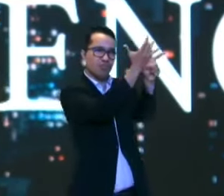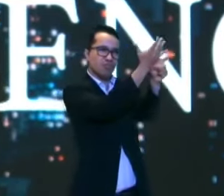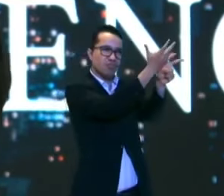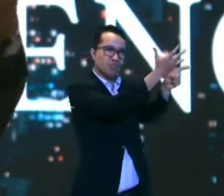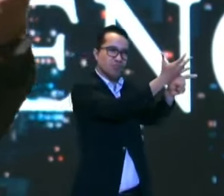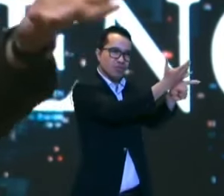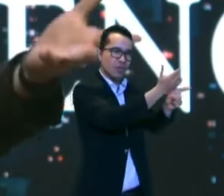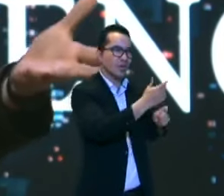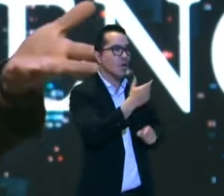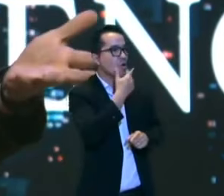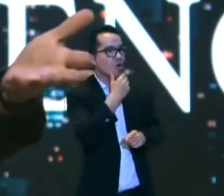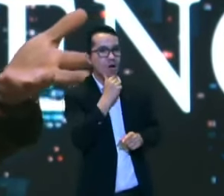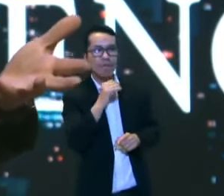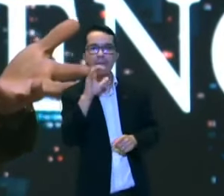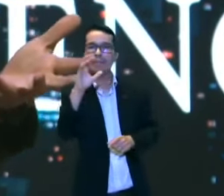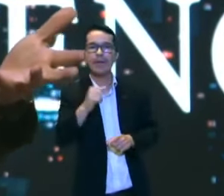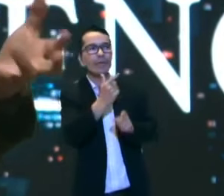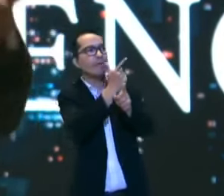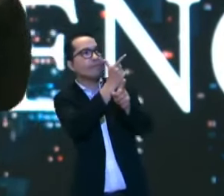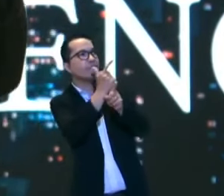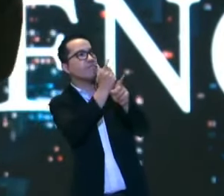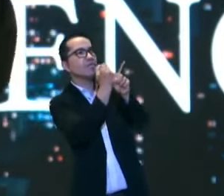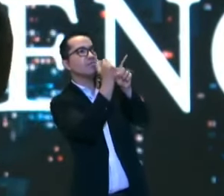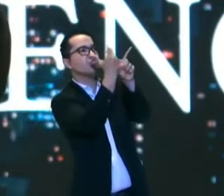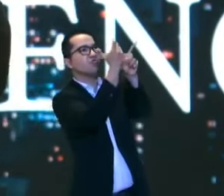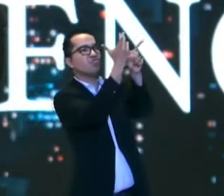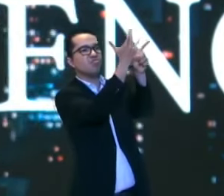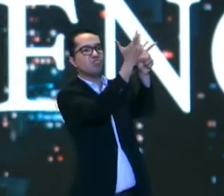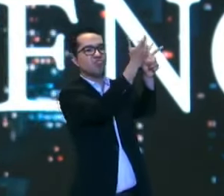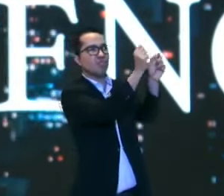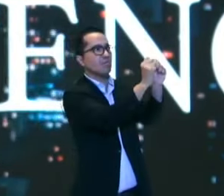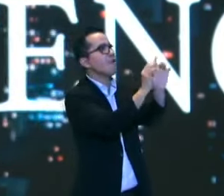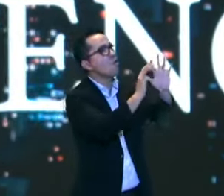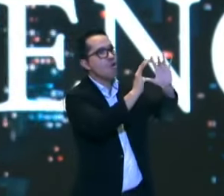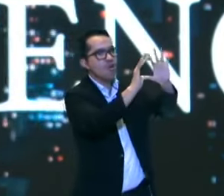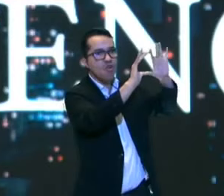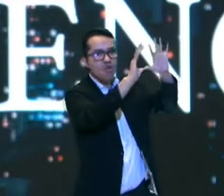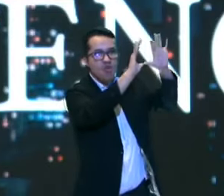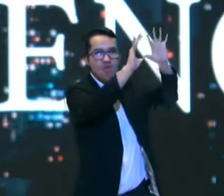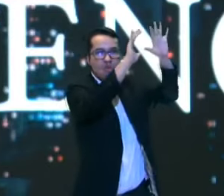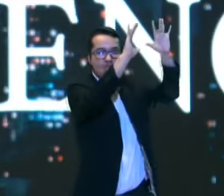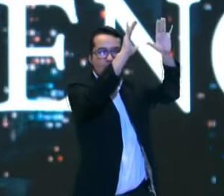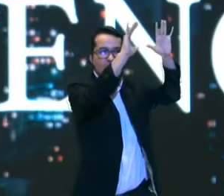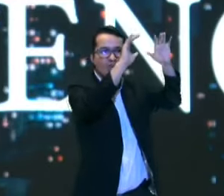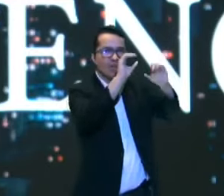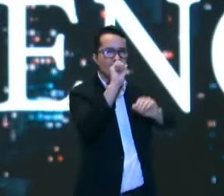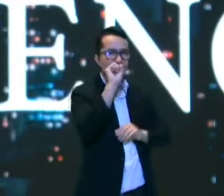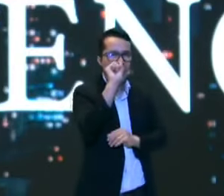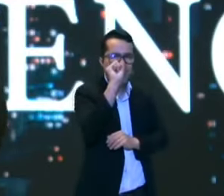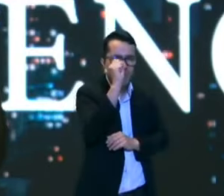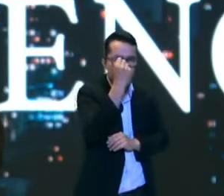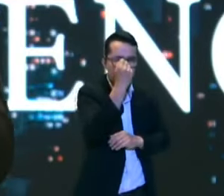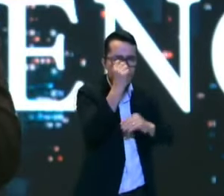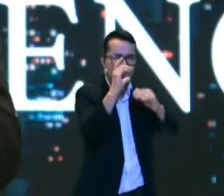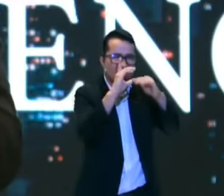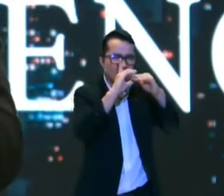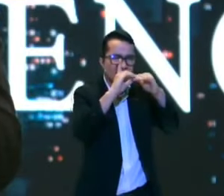Quantas vezes atendi casos assim? Disputas, brigas, situações